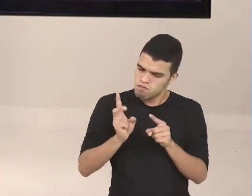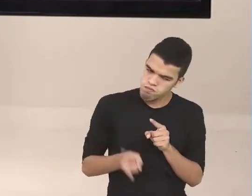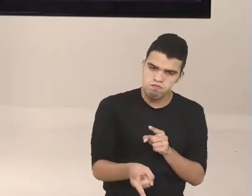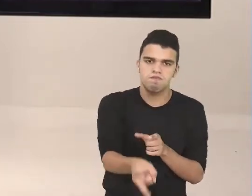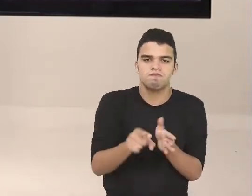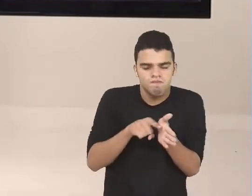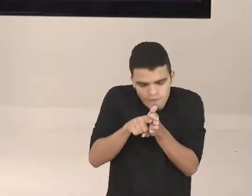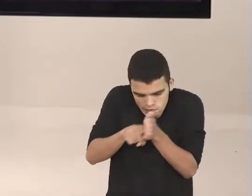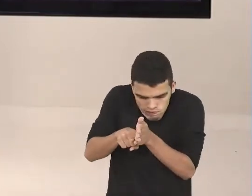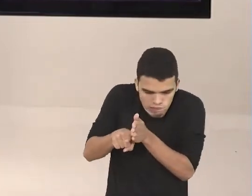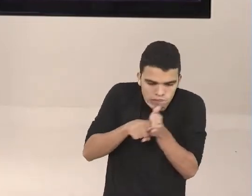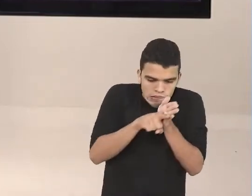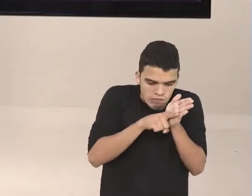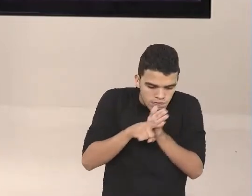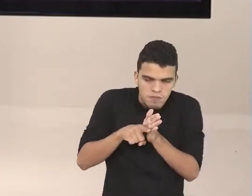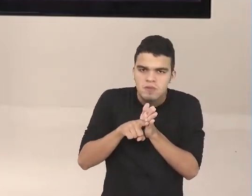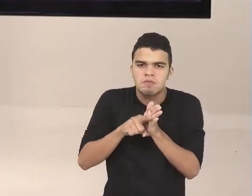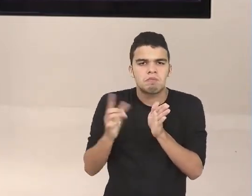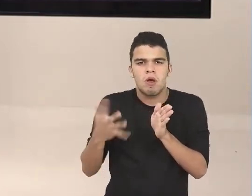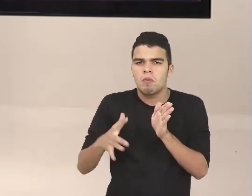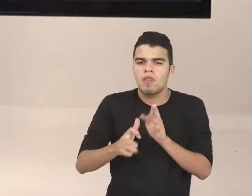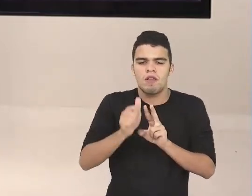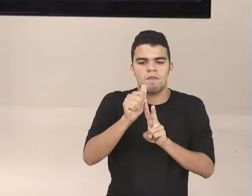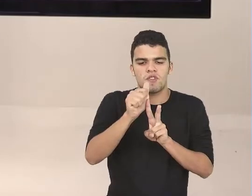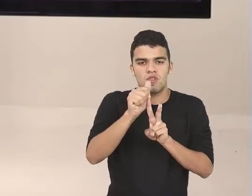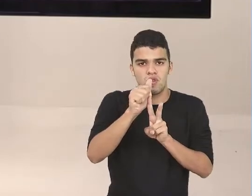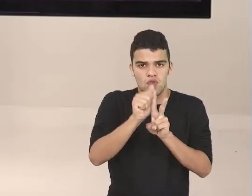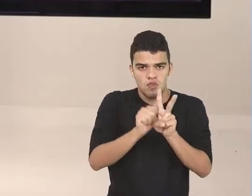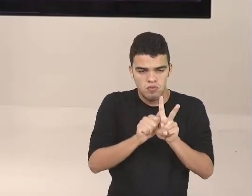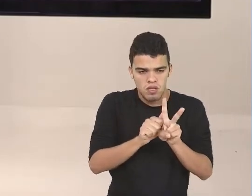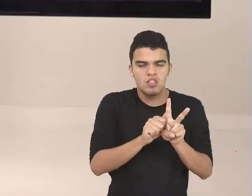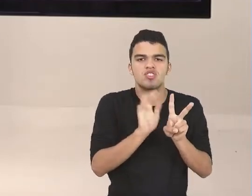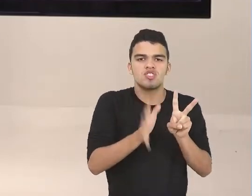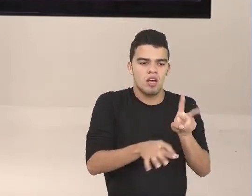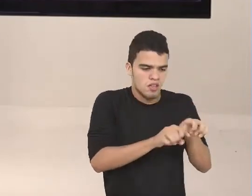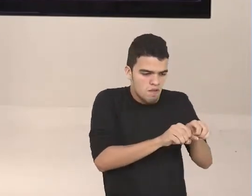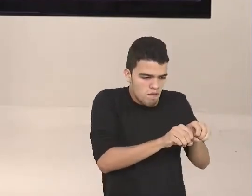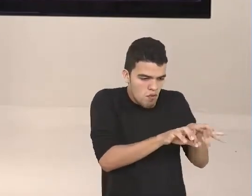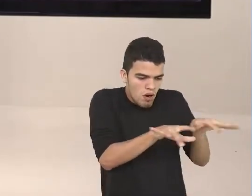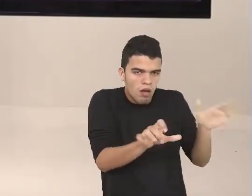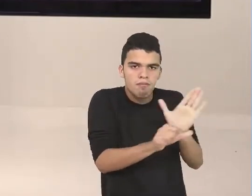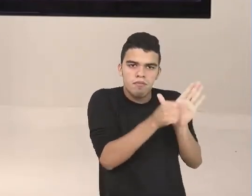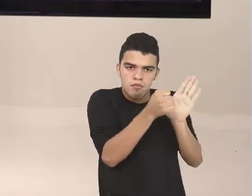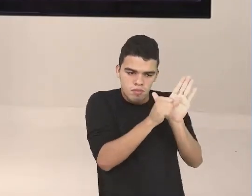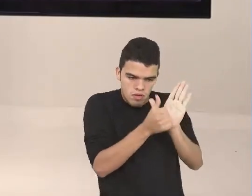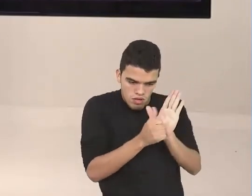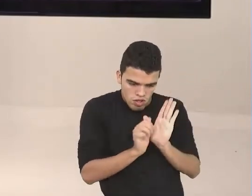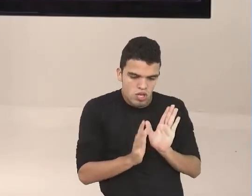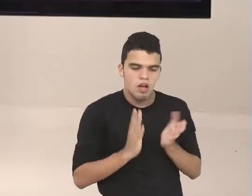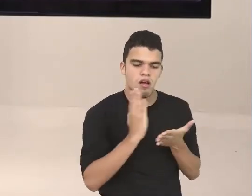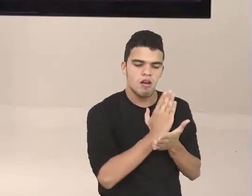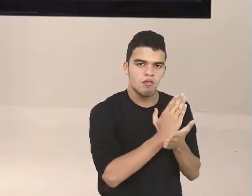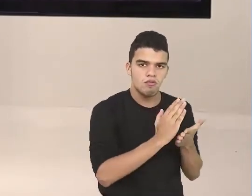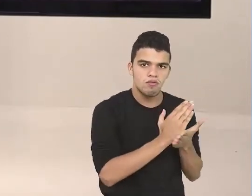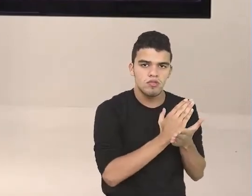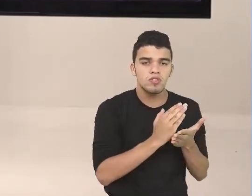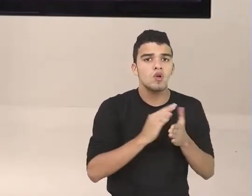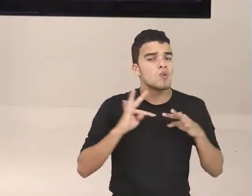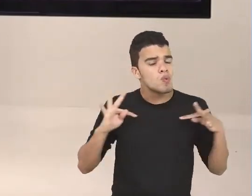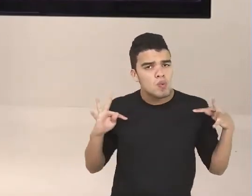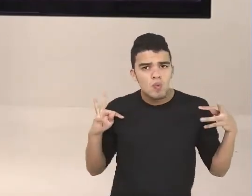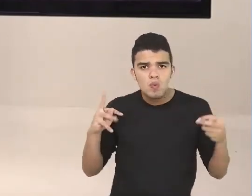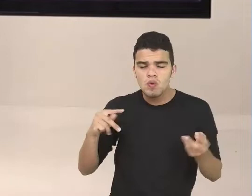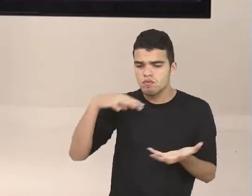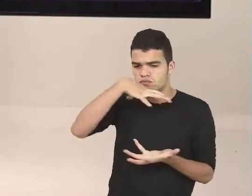praticamente 2 meses depois de terem divulgado os primeiros casos, todos os continentes do